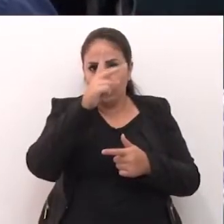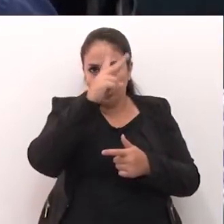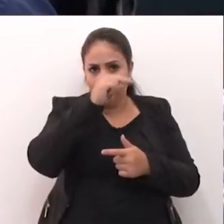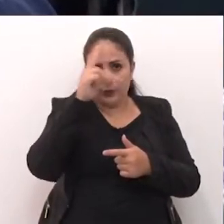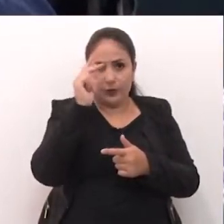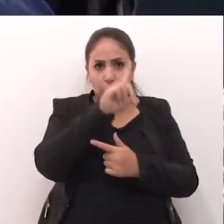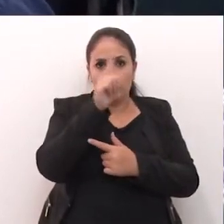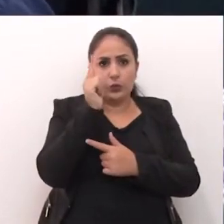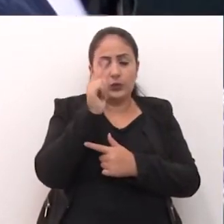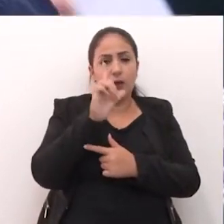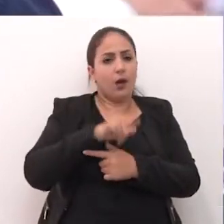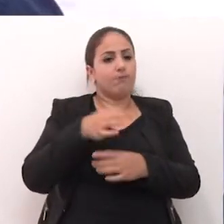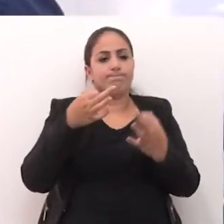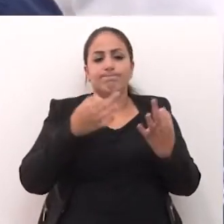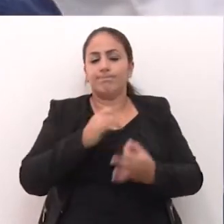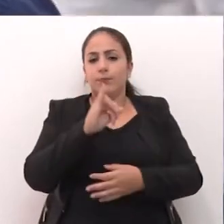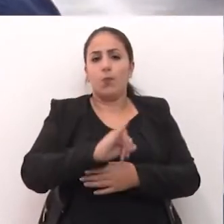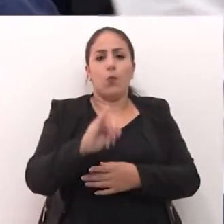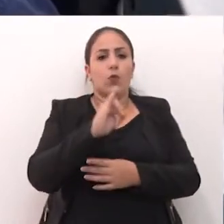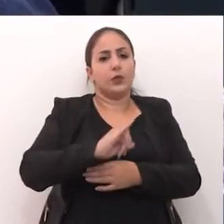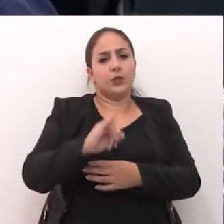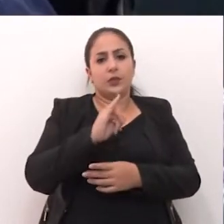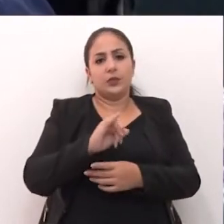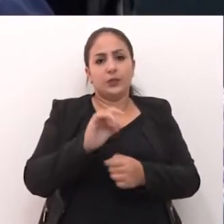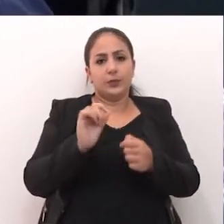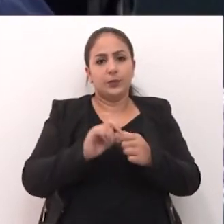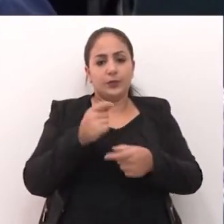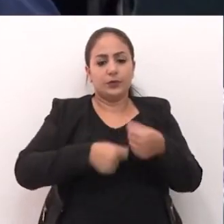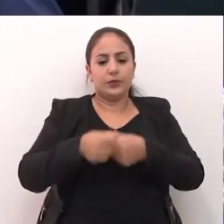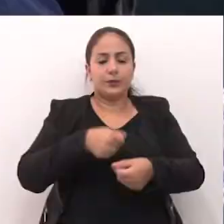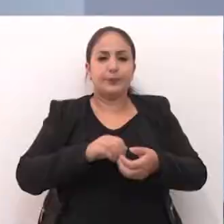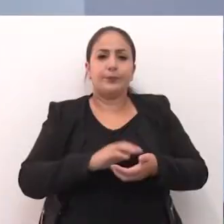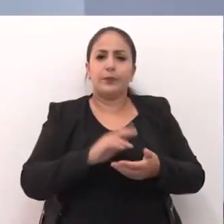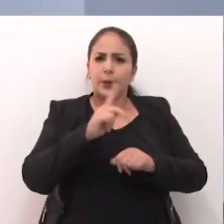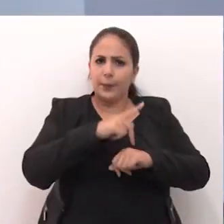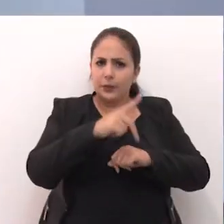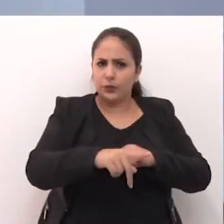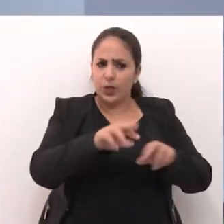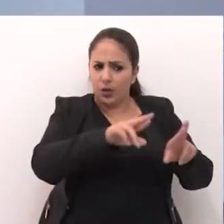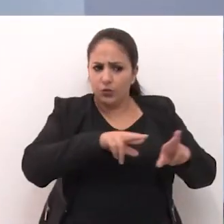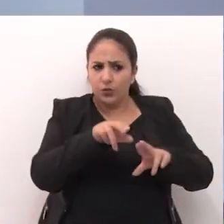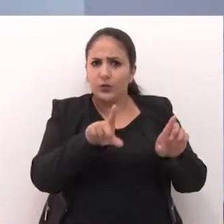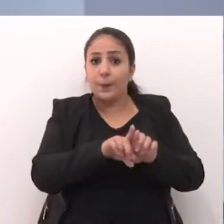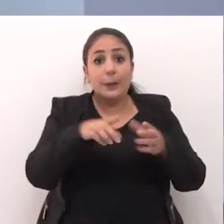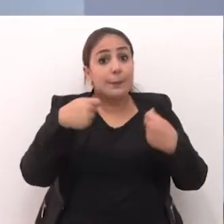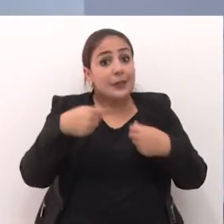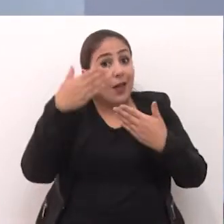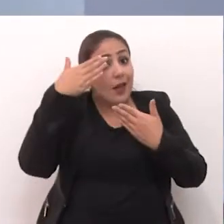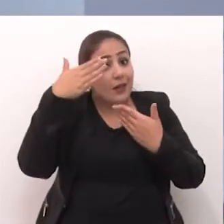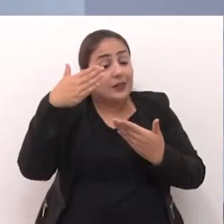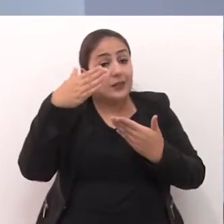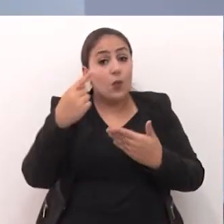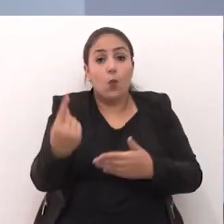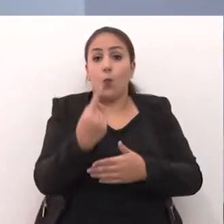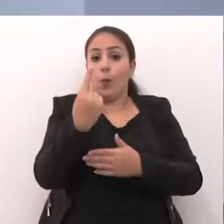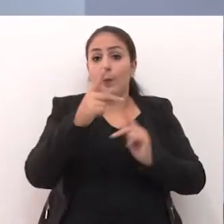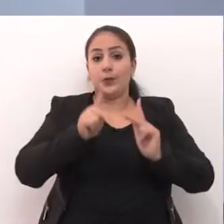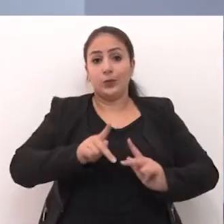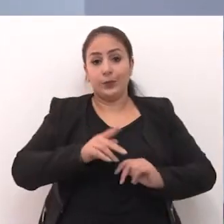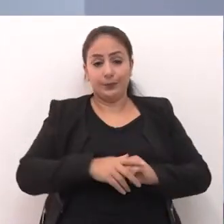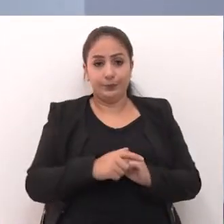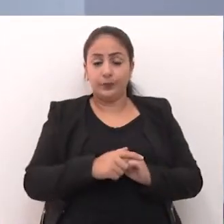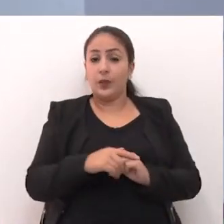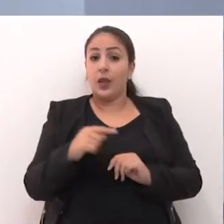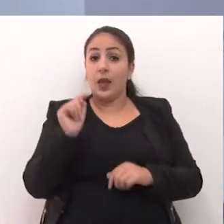atuação do prefeito Luciano Azevedo foi essencial na negociação. Passo Fundo e região deve agradecer a